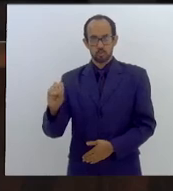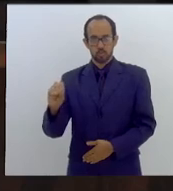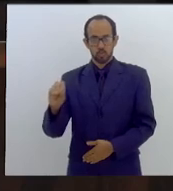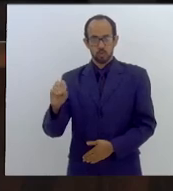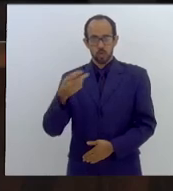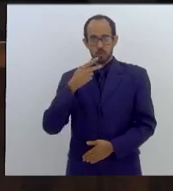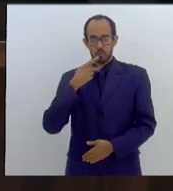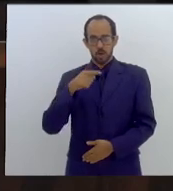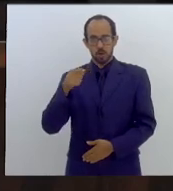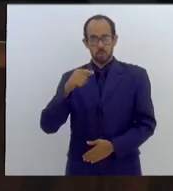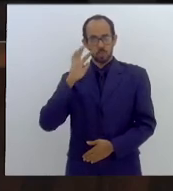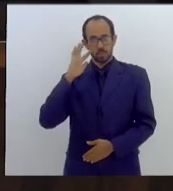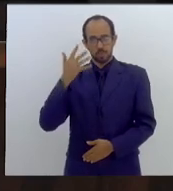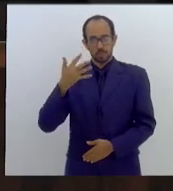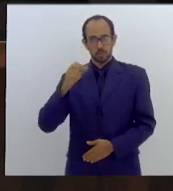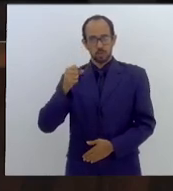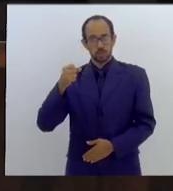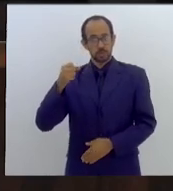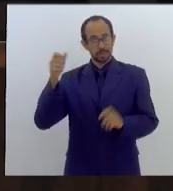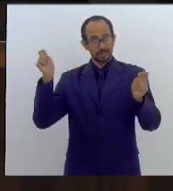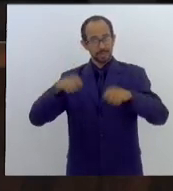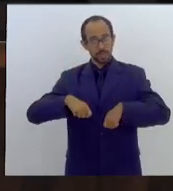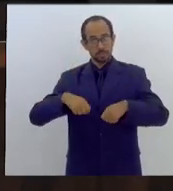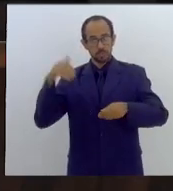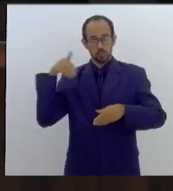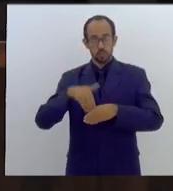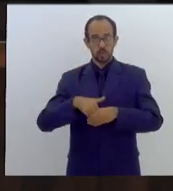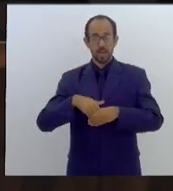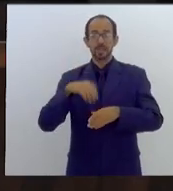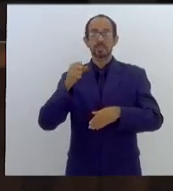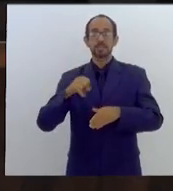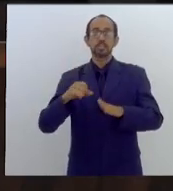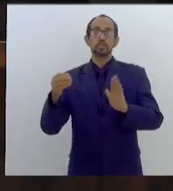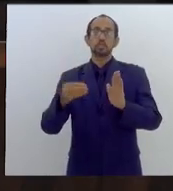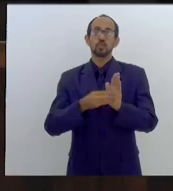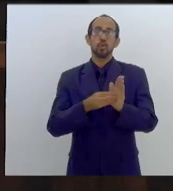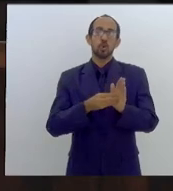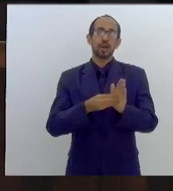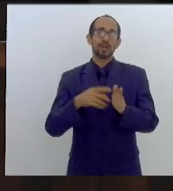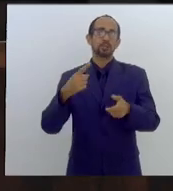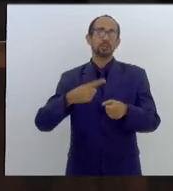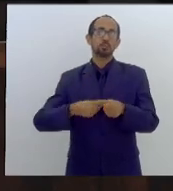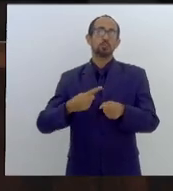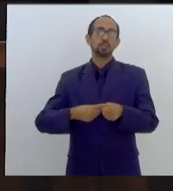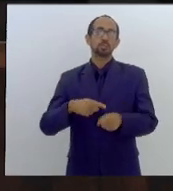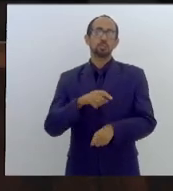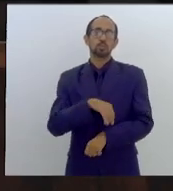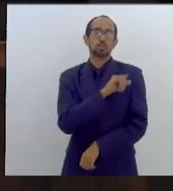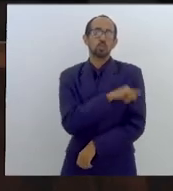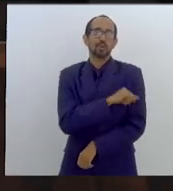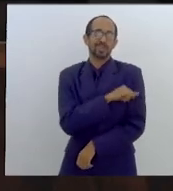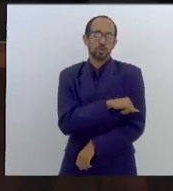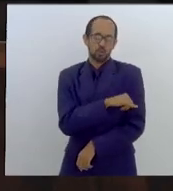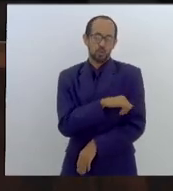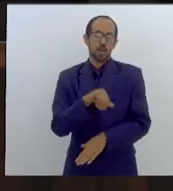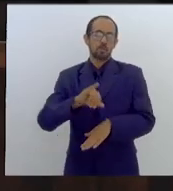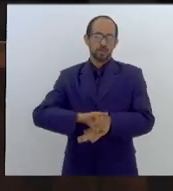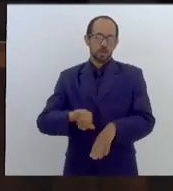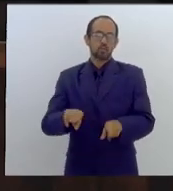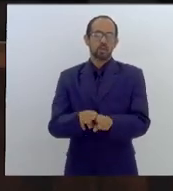poderíamos votar a matéria se nós incluíssemos o município do Rio nessa